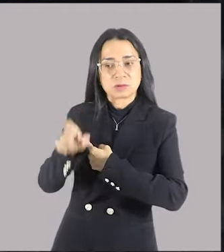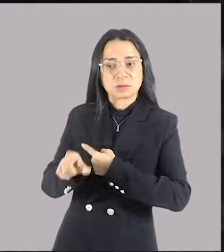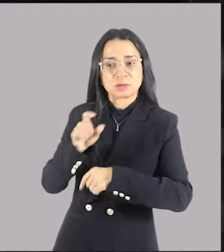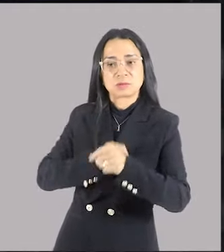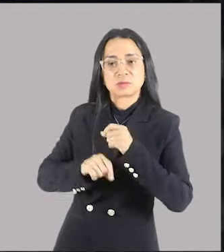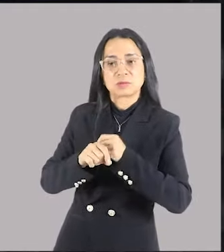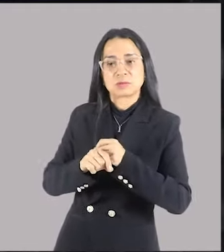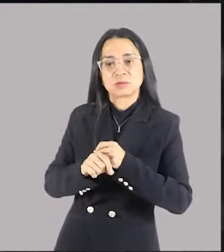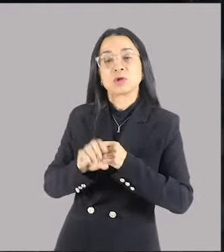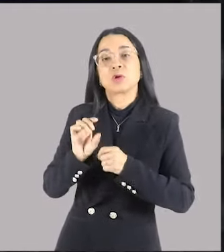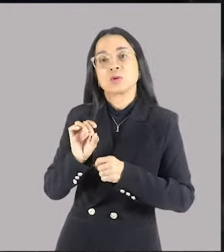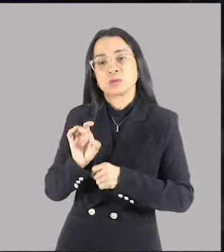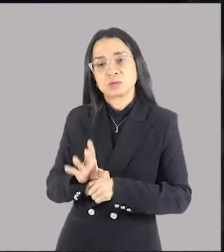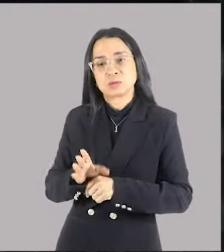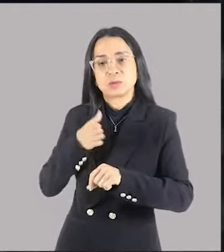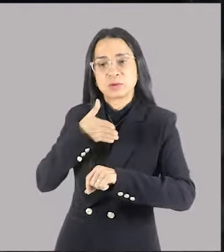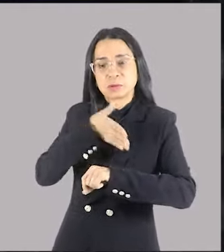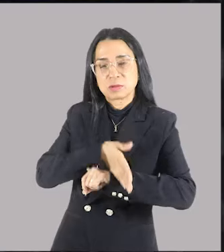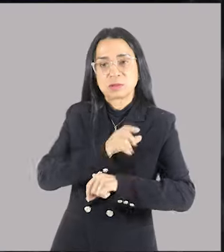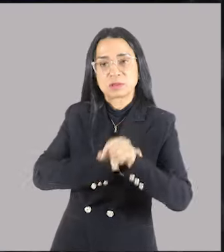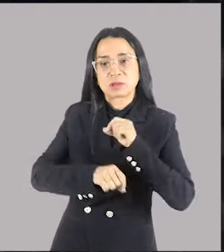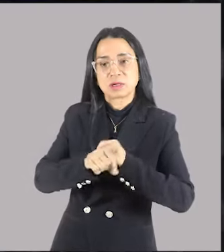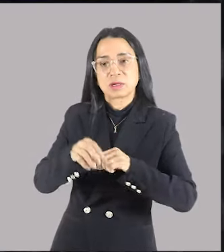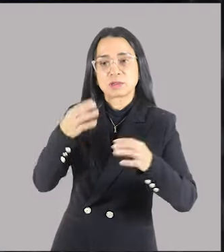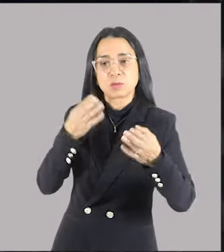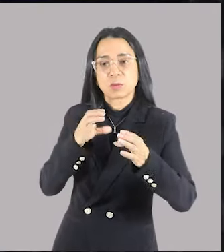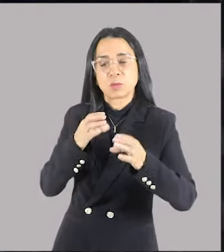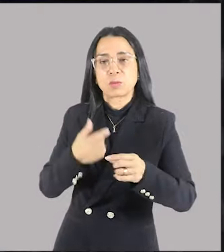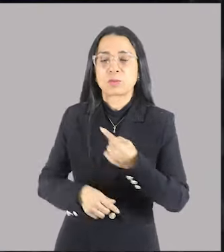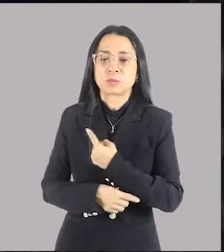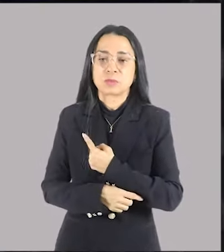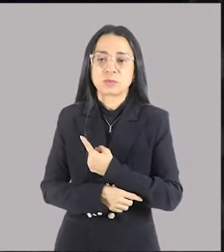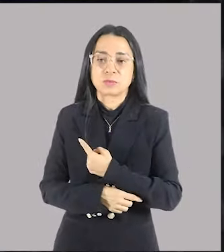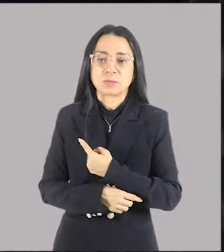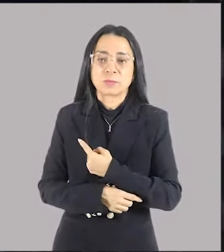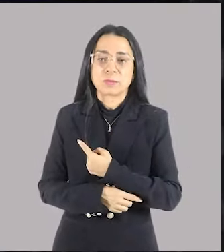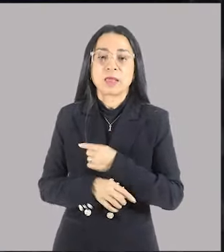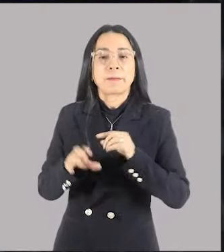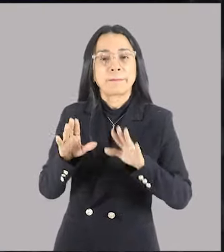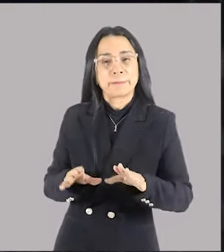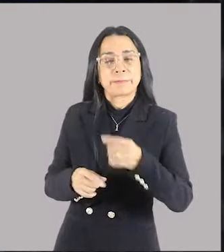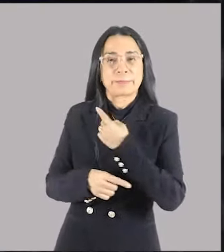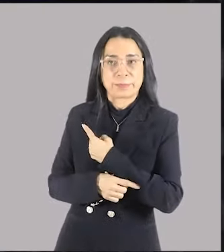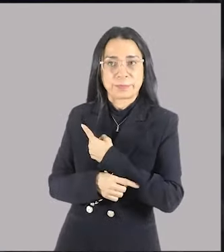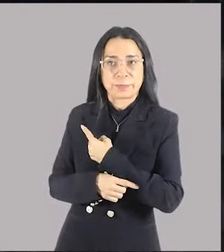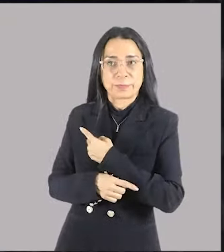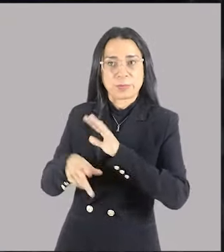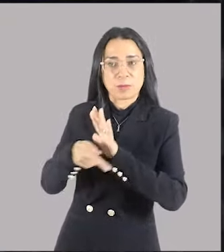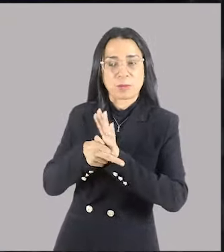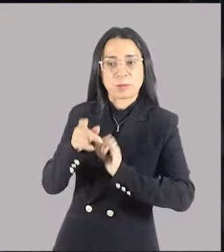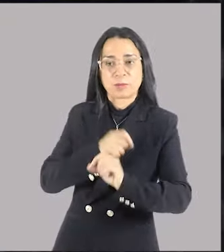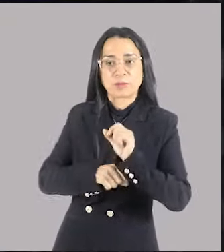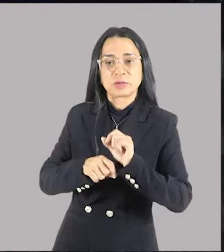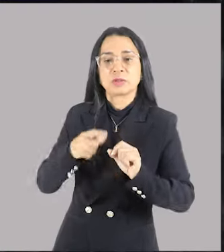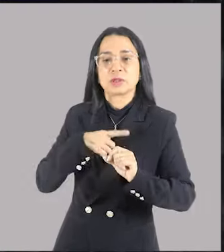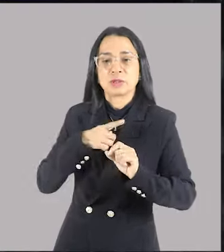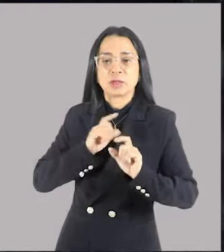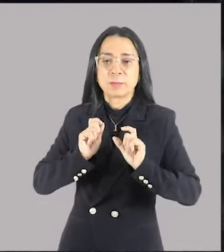cargo efetivo só devem ingressar através de concursos públicos porém nestas carreiras especificamente Há